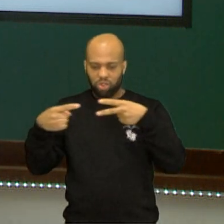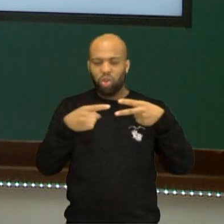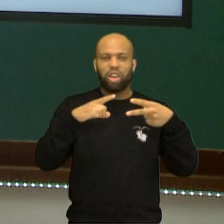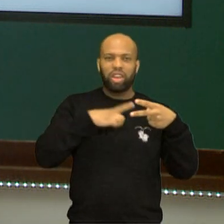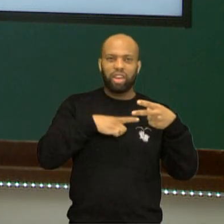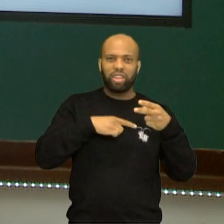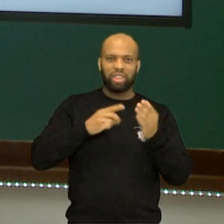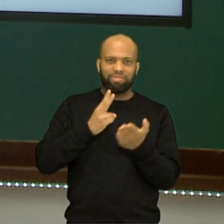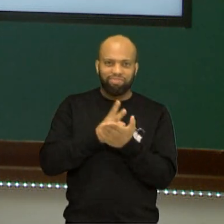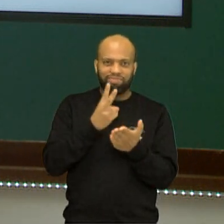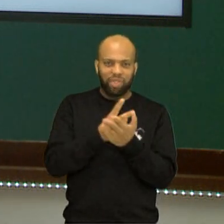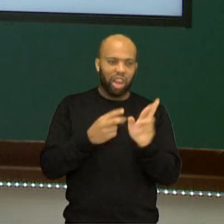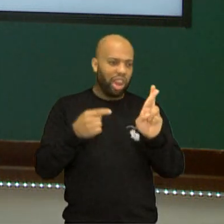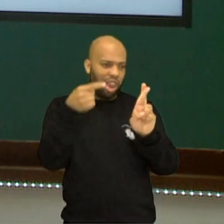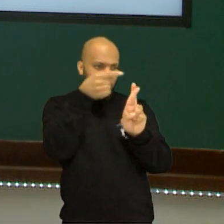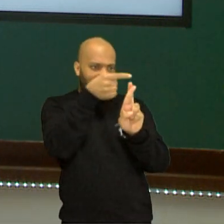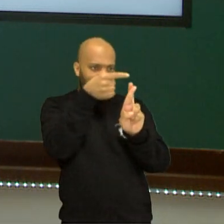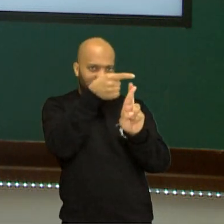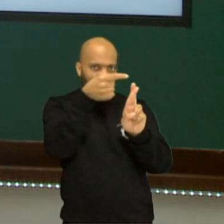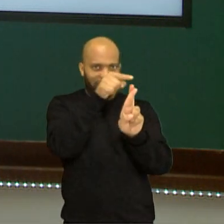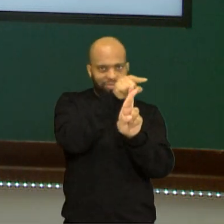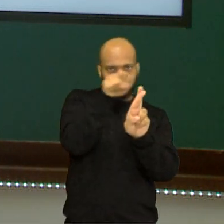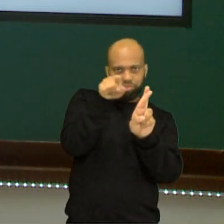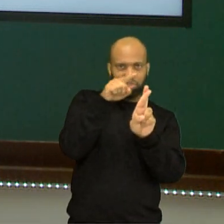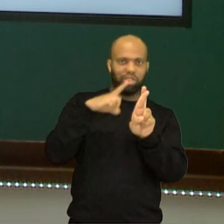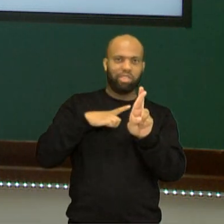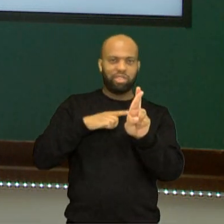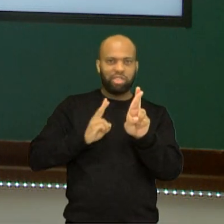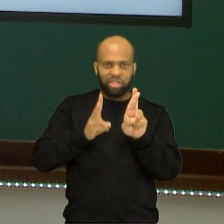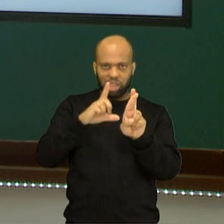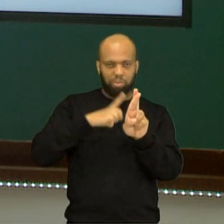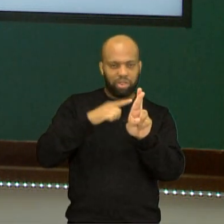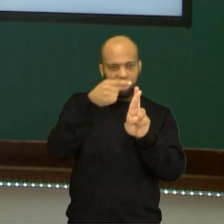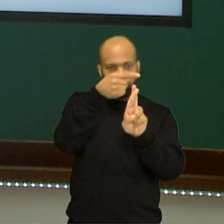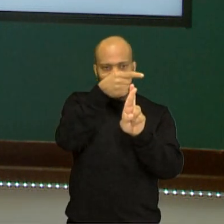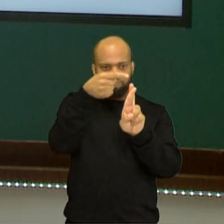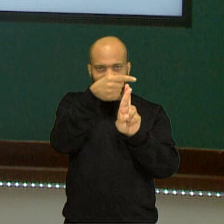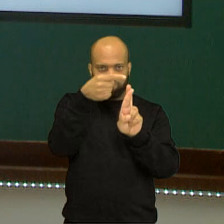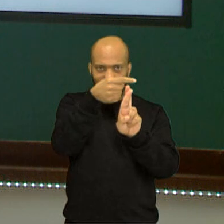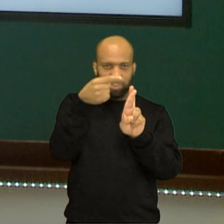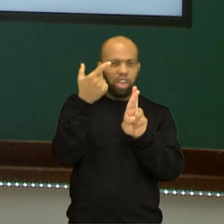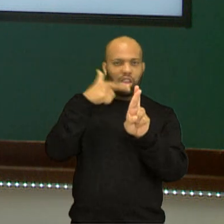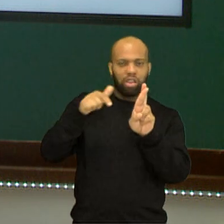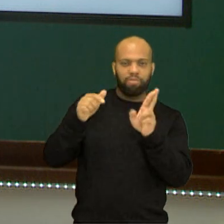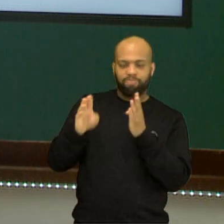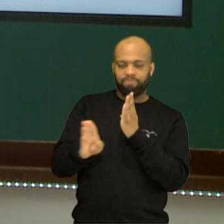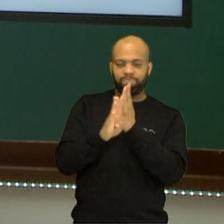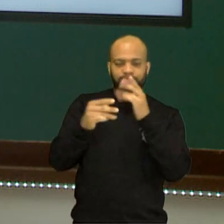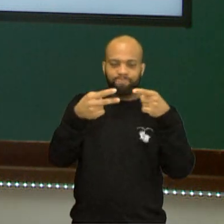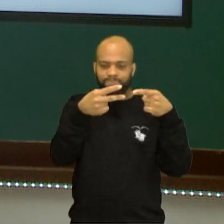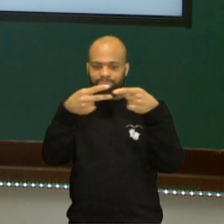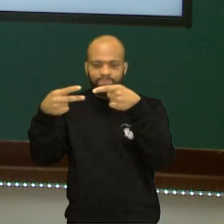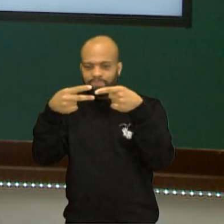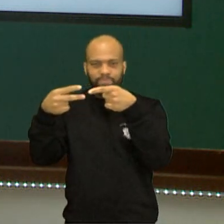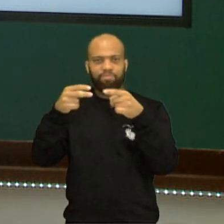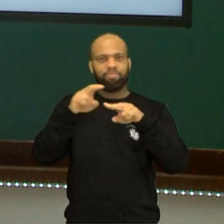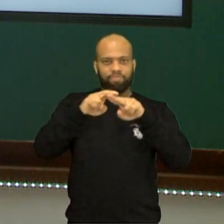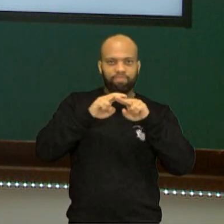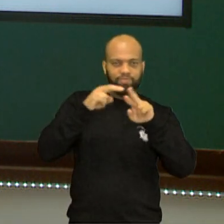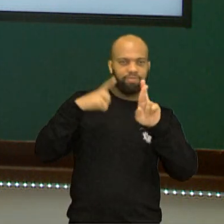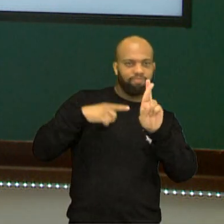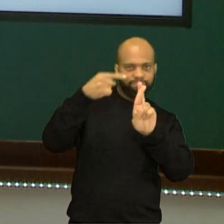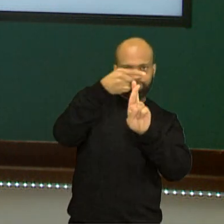setinha sobre o símbolo da grandeza. Então aqui se você for olhar, eu consigo identificar que esse cara é um vetor por causa